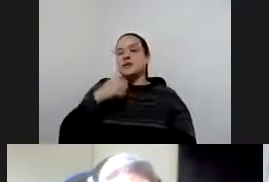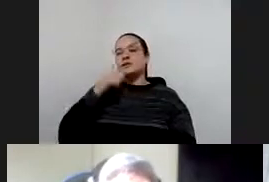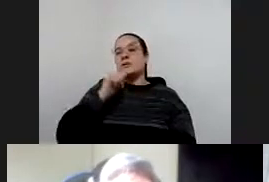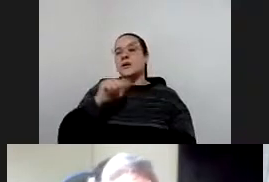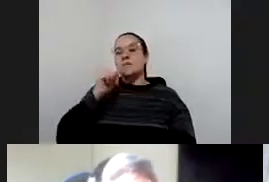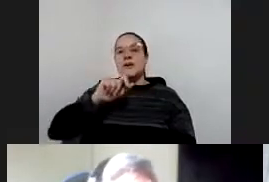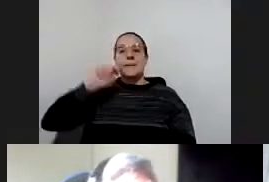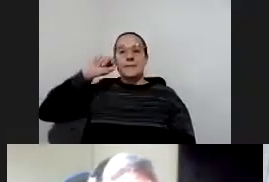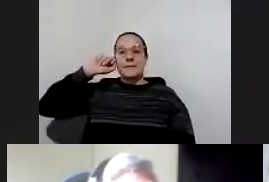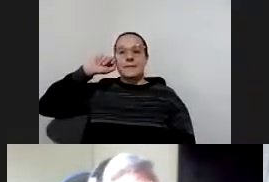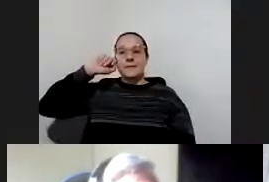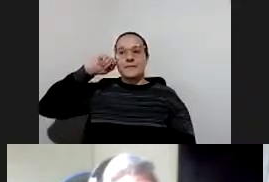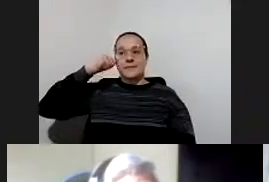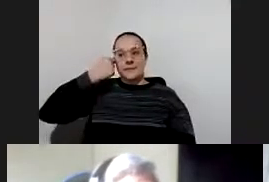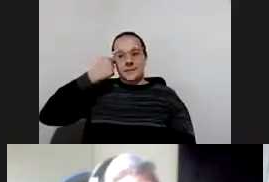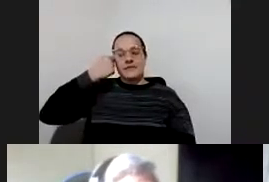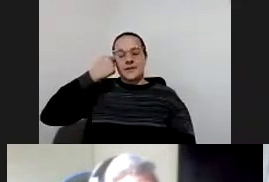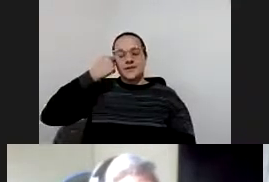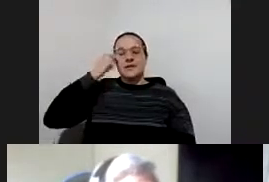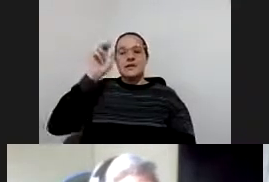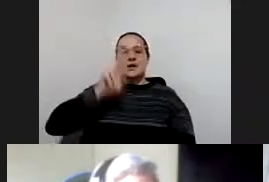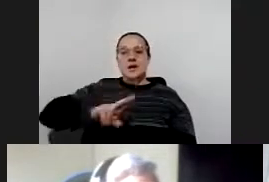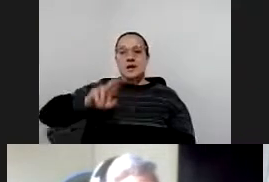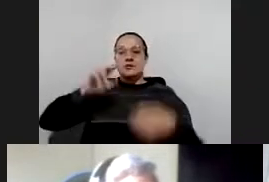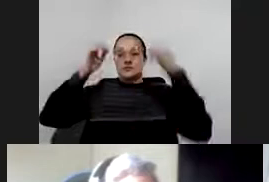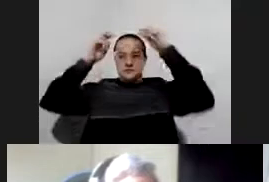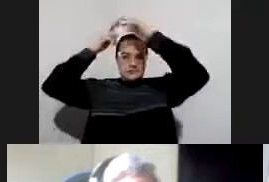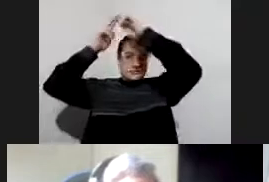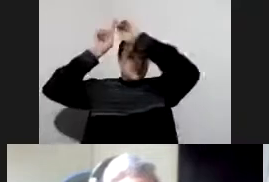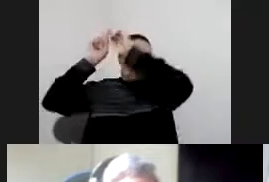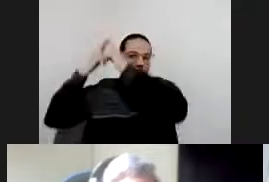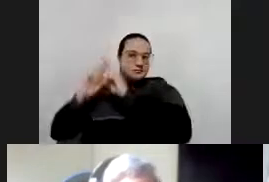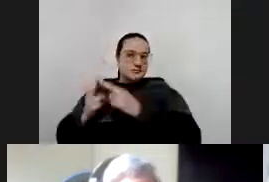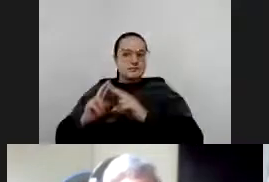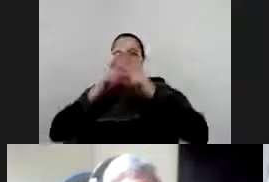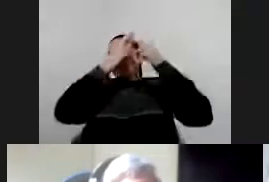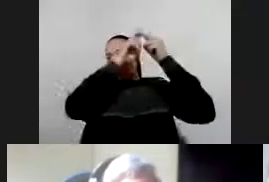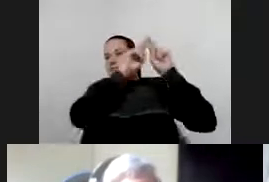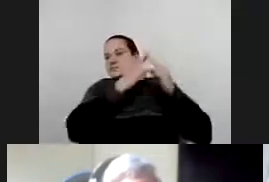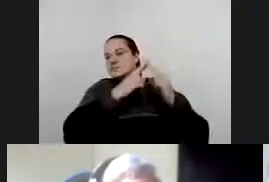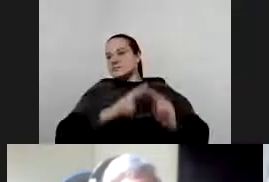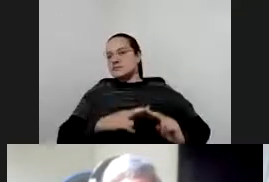preta, tenho os cabelos trançados, né, um pouco longos,